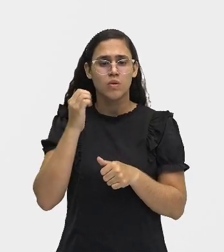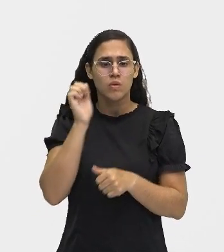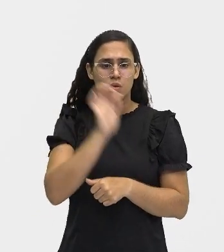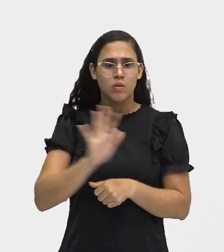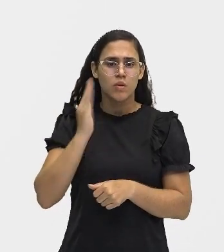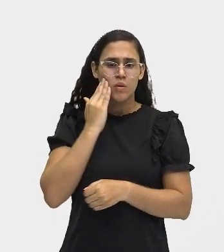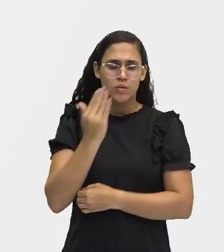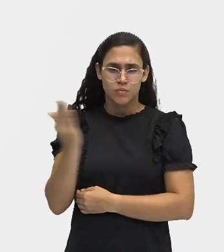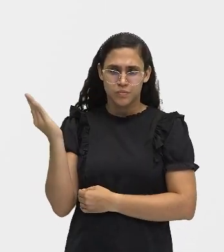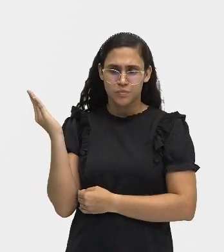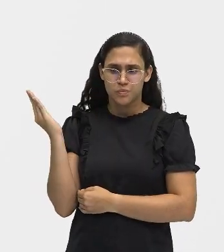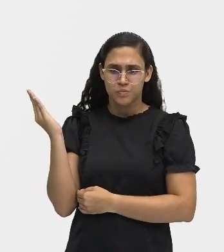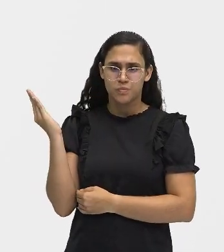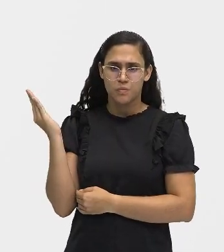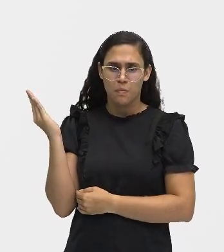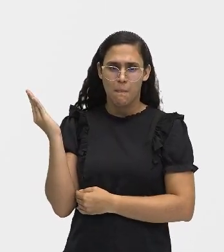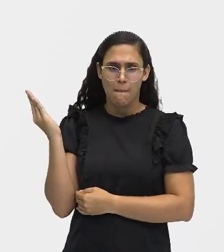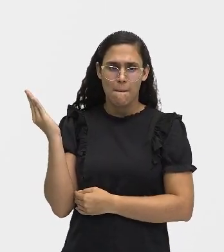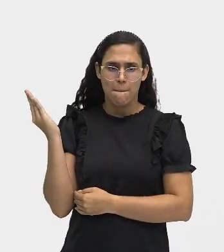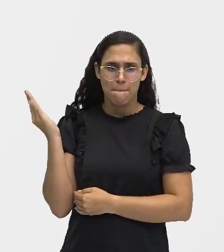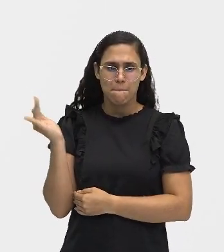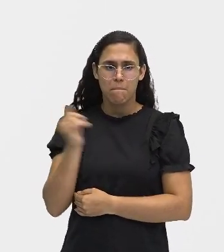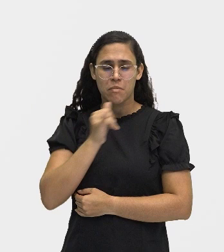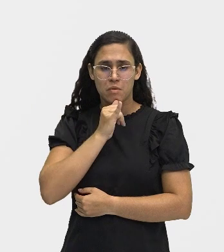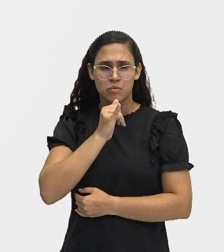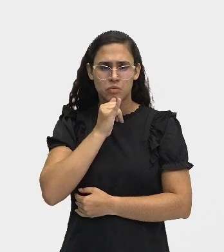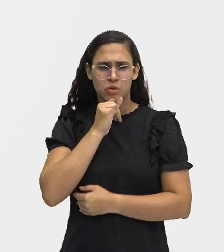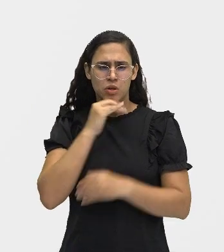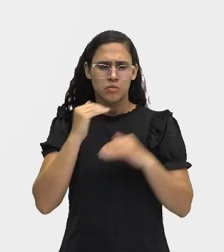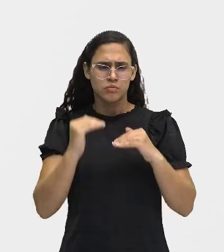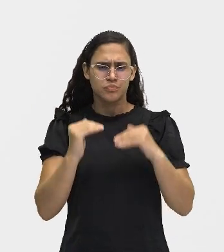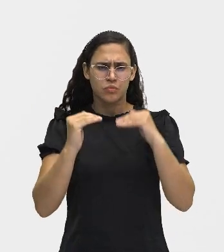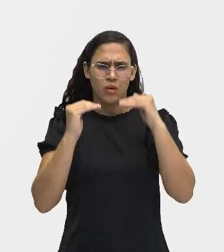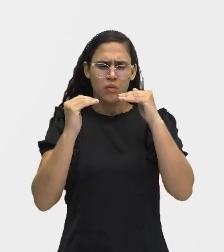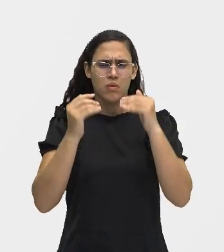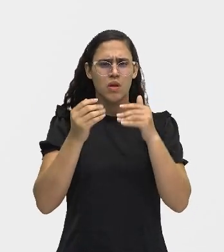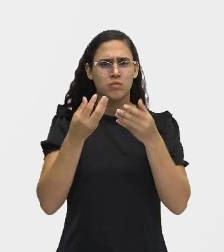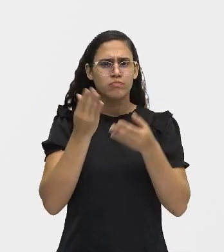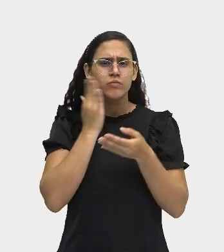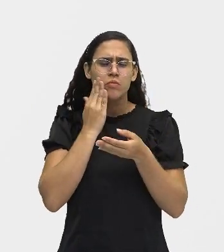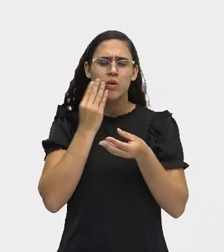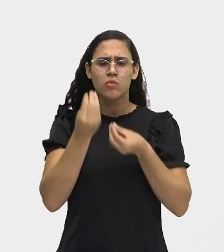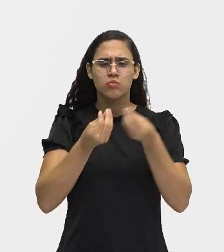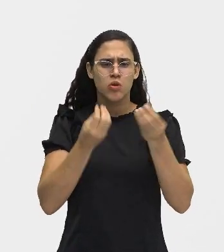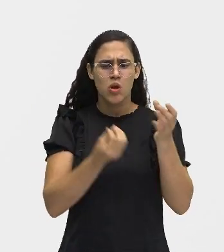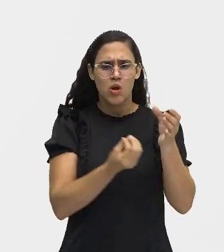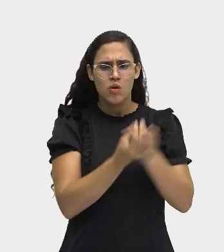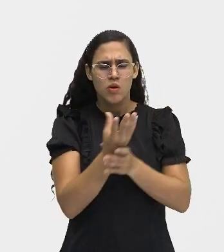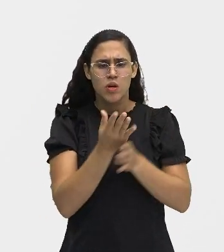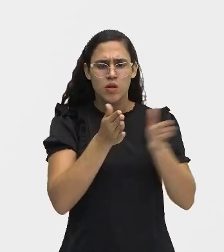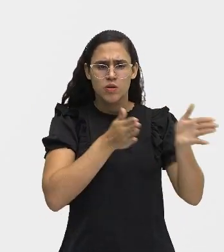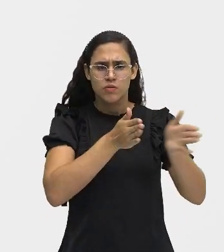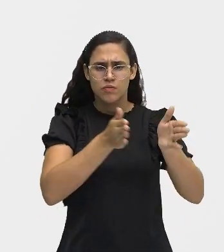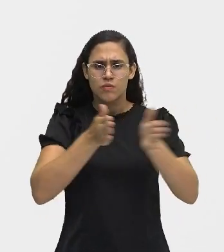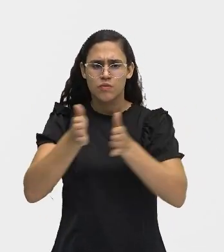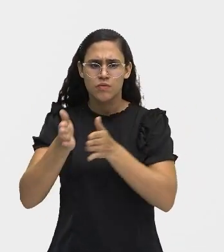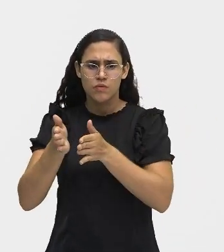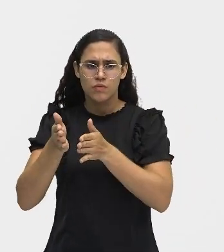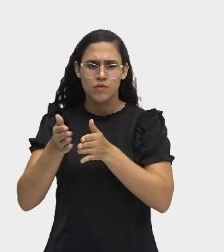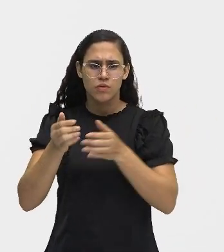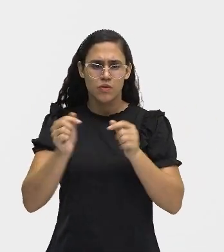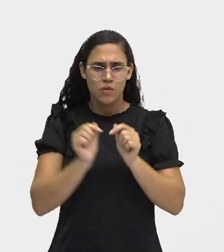Então, a gente já consegue ali saber mais ou menos em que era esse ser vivo apareceu, né? Temos ali